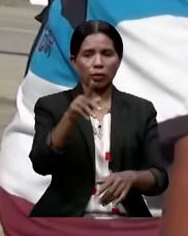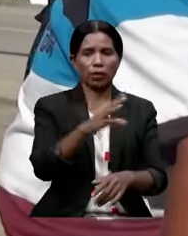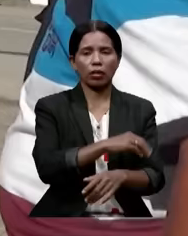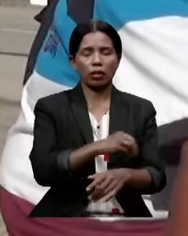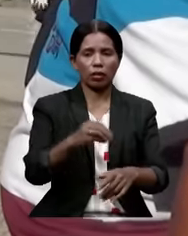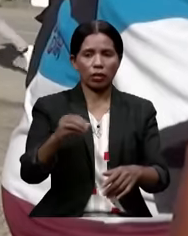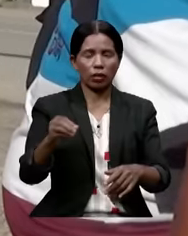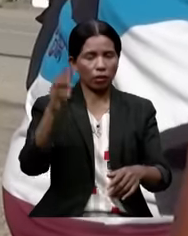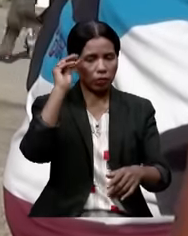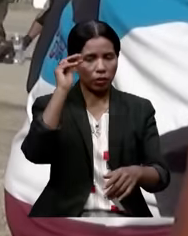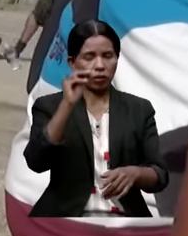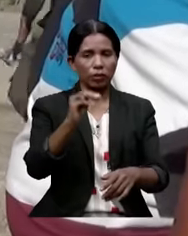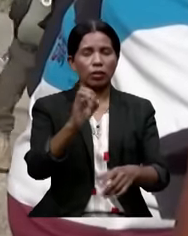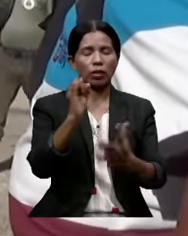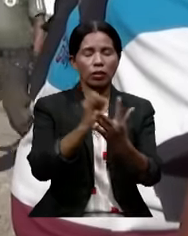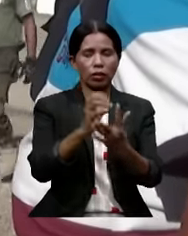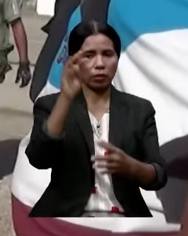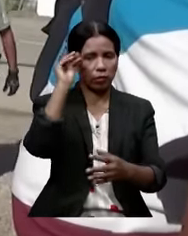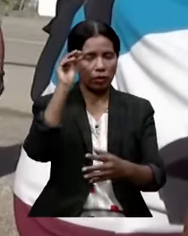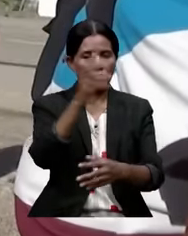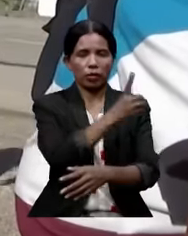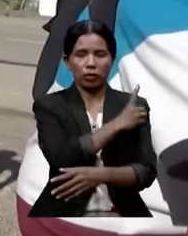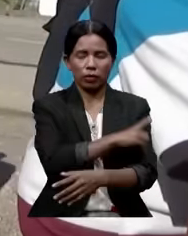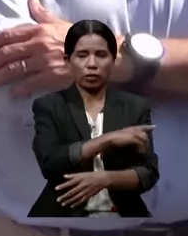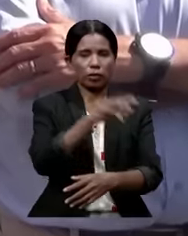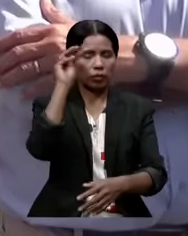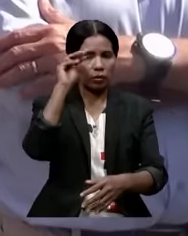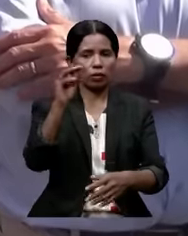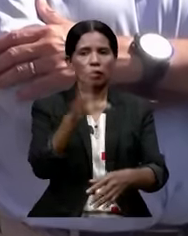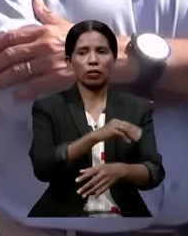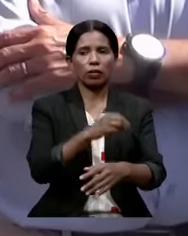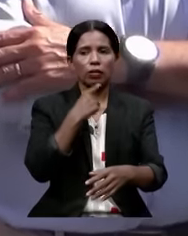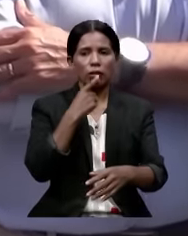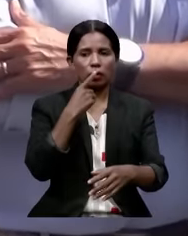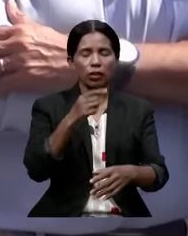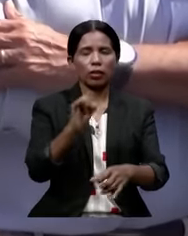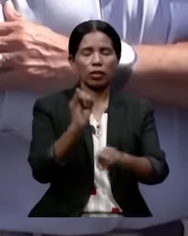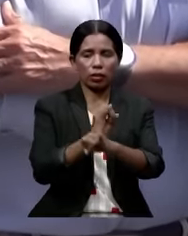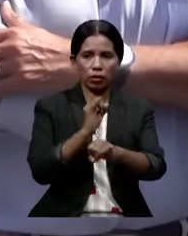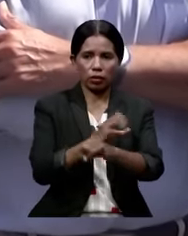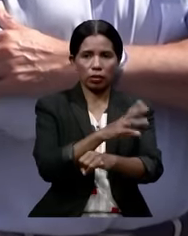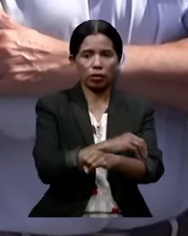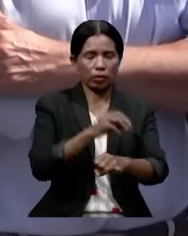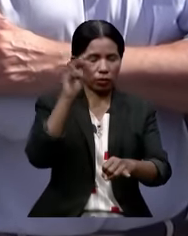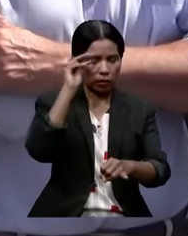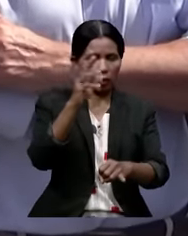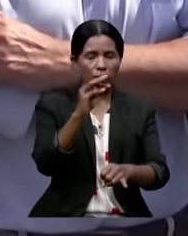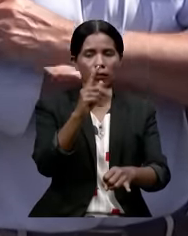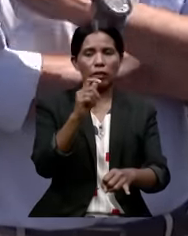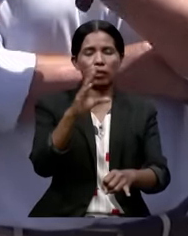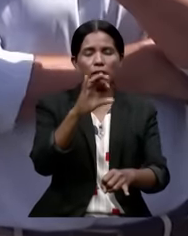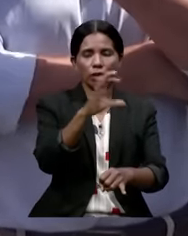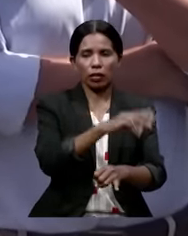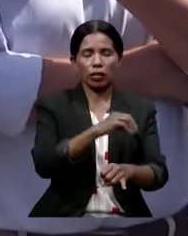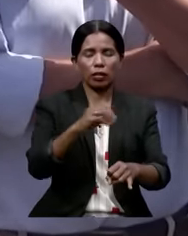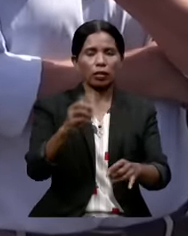Propriedades, Ministério do Interior, Ministério da Defesa, Ministério do Comércio e Indústria, Ministério do Turismo no Ambiente,